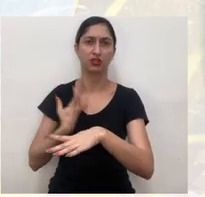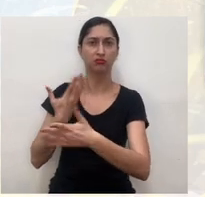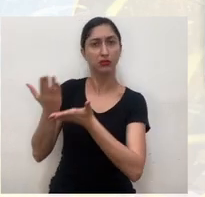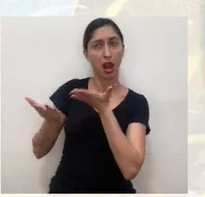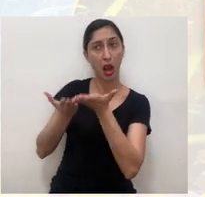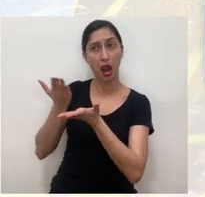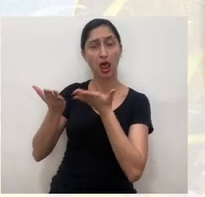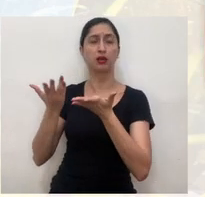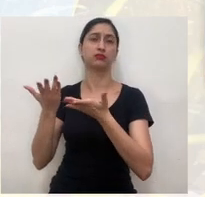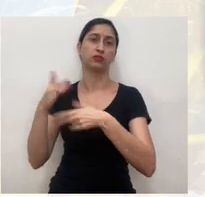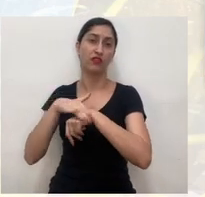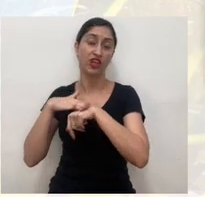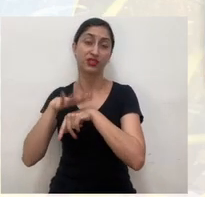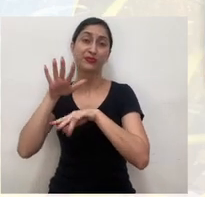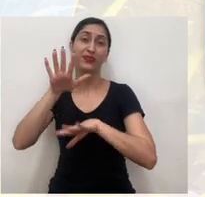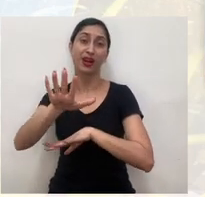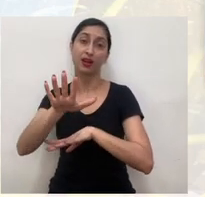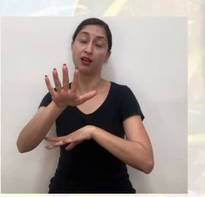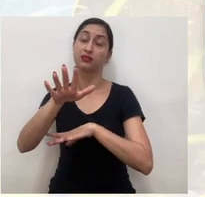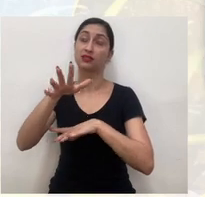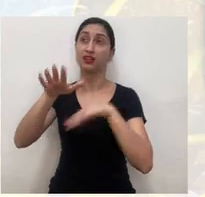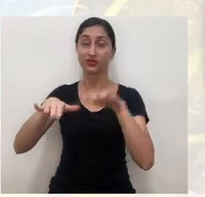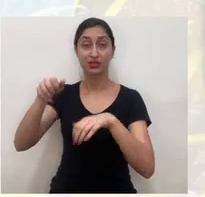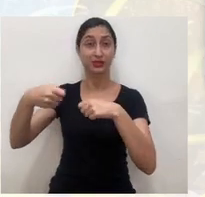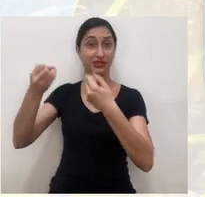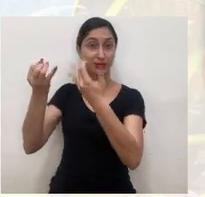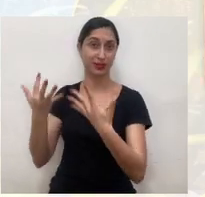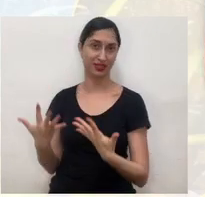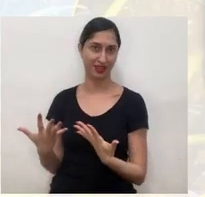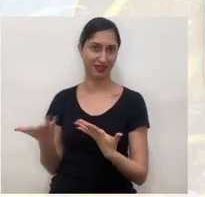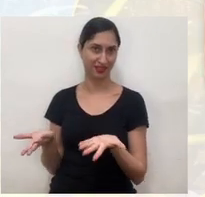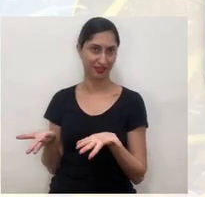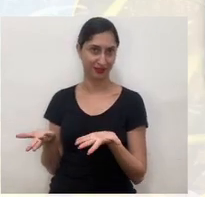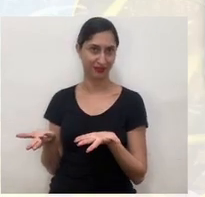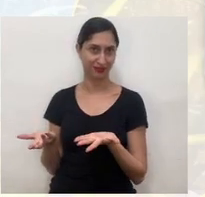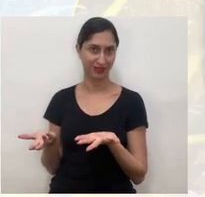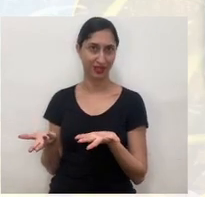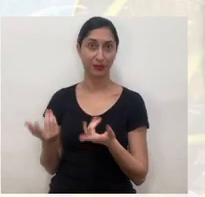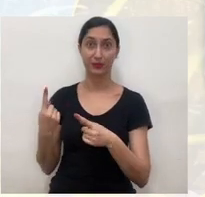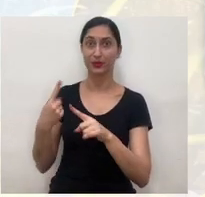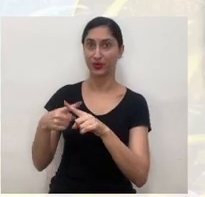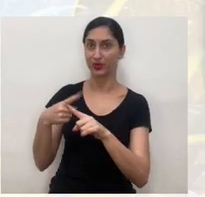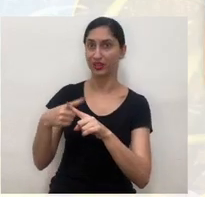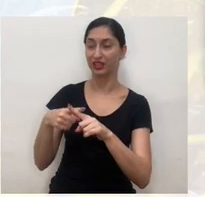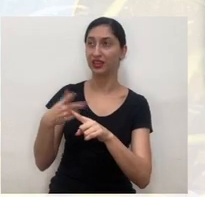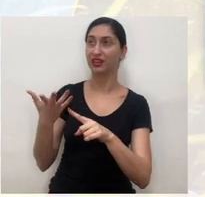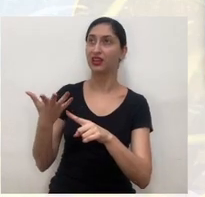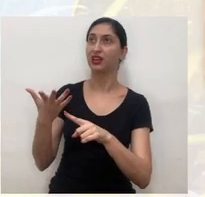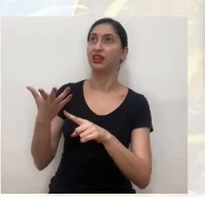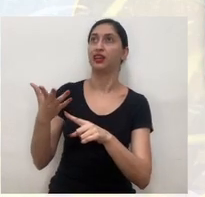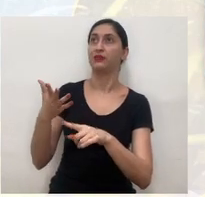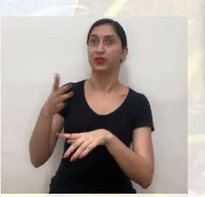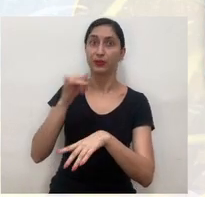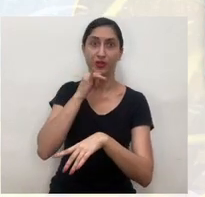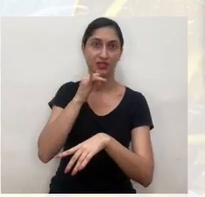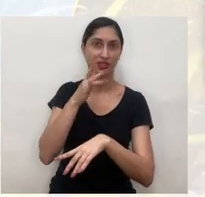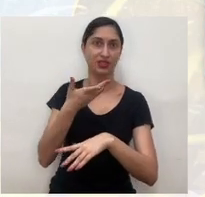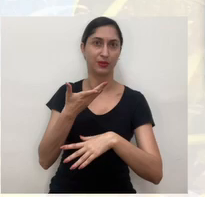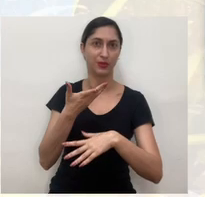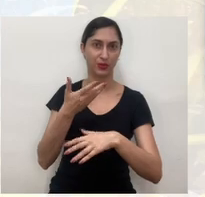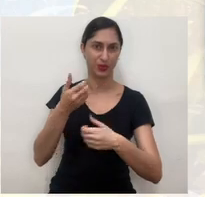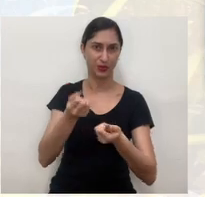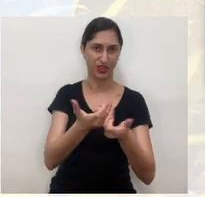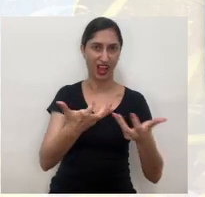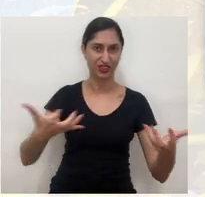e muitas vezes explicar, porque ele explicou, o seu carro está comendo o seu jardim, jardim é para pessoas, não é para